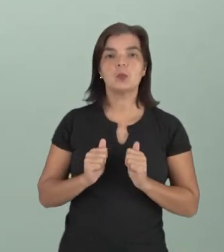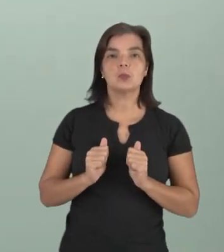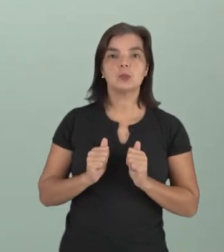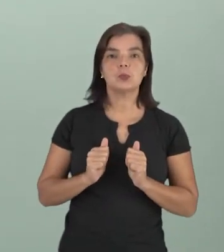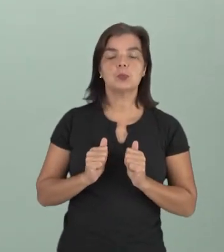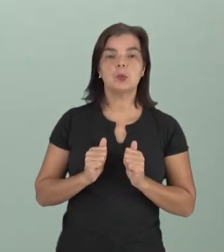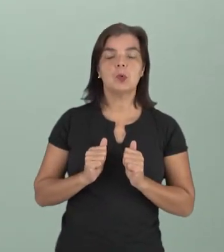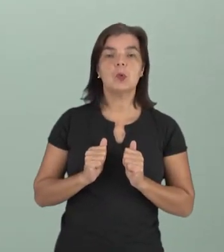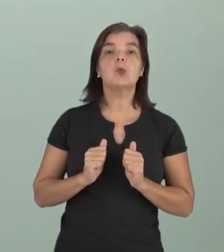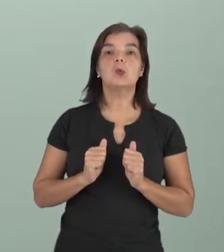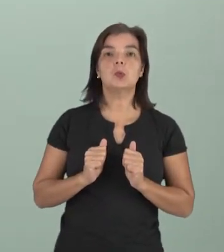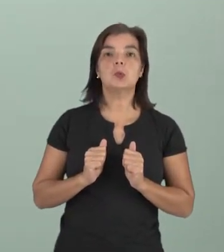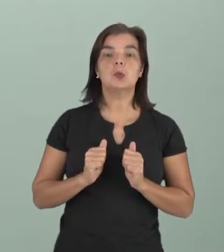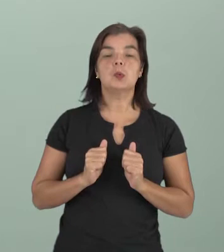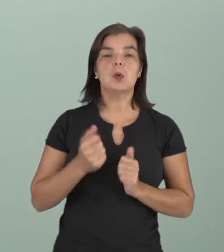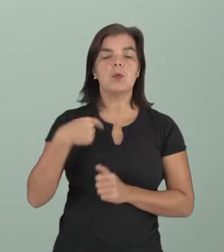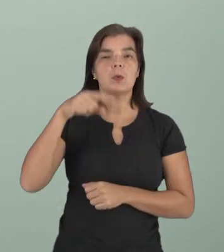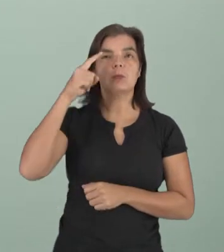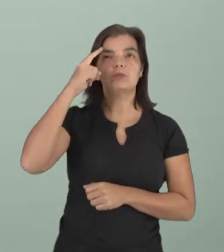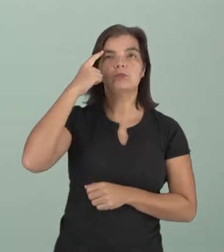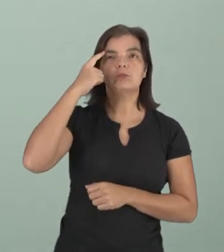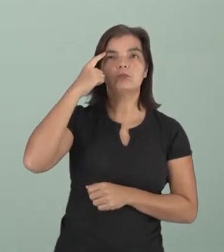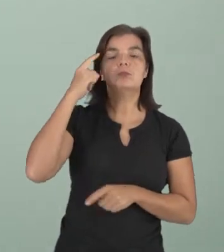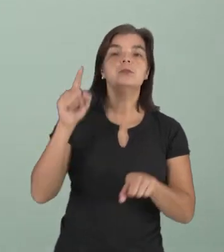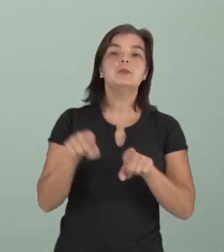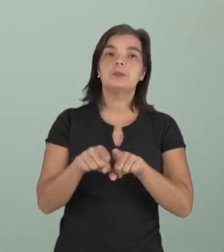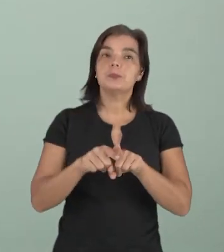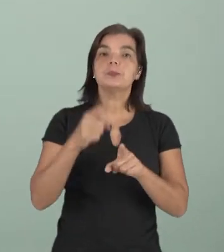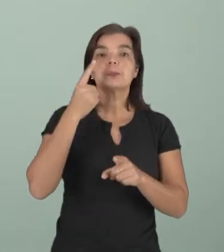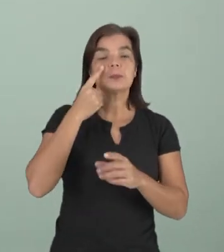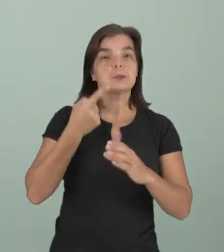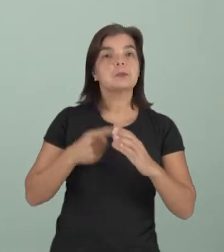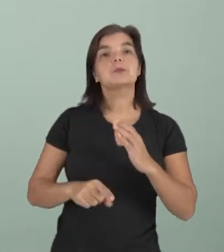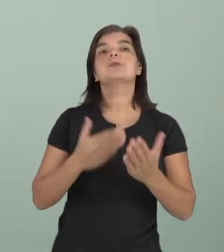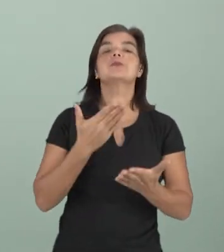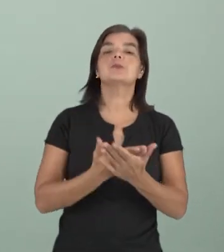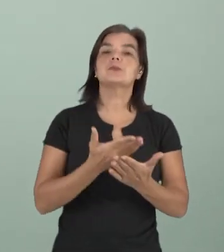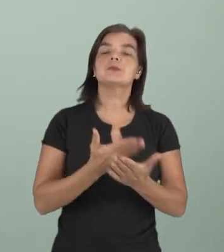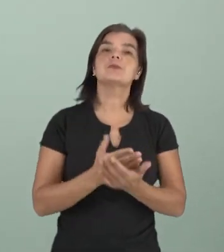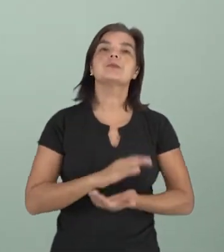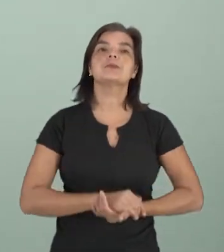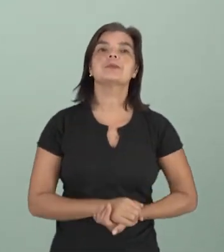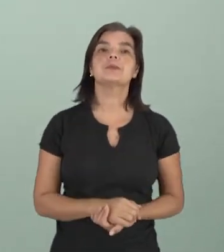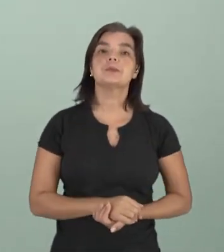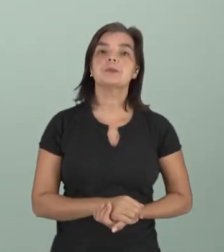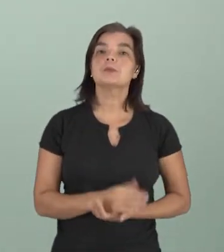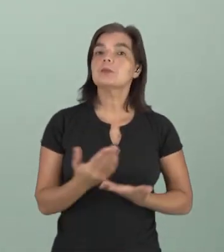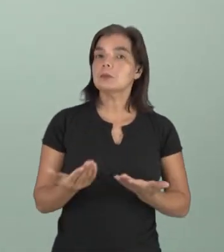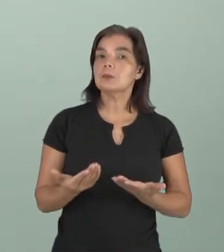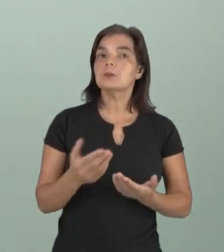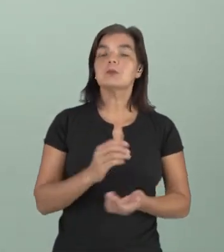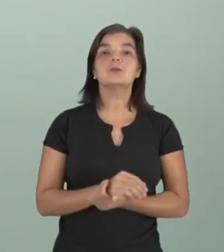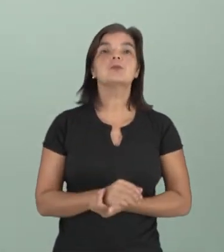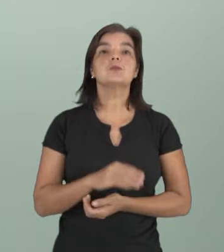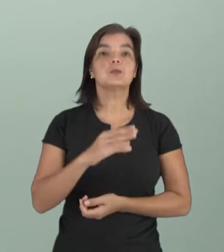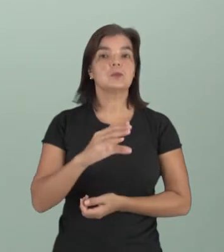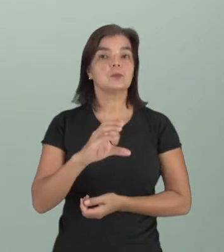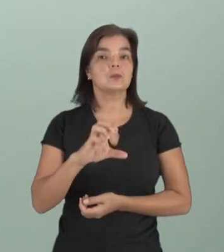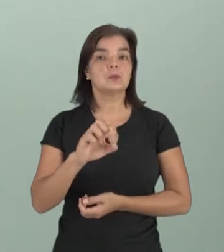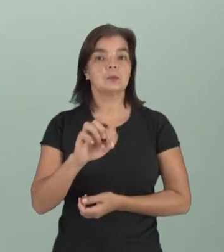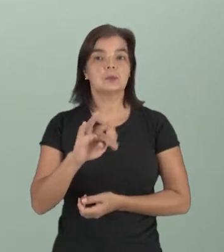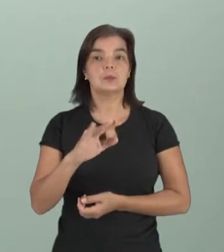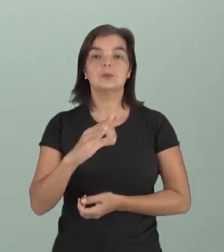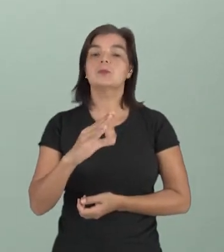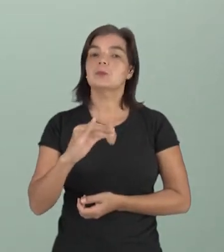ele suspende o seu juízo. A gente vai ver com mais profundidade no decorrer da aula. Então, o ceticismo é uma